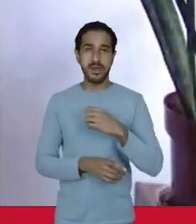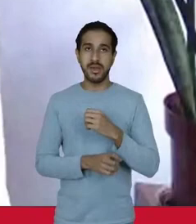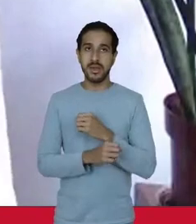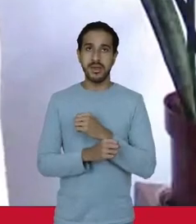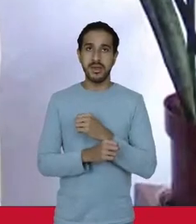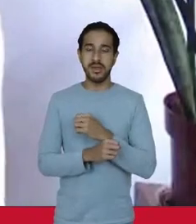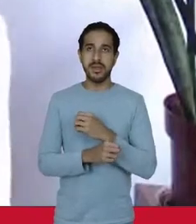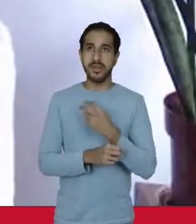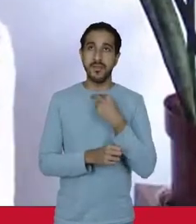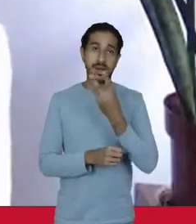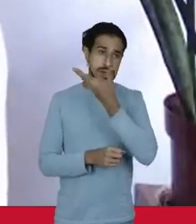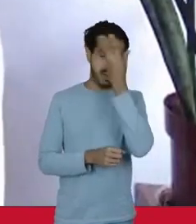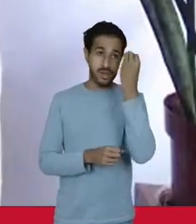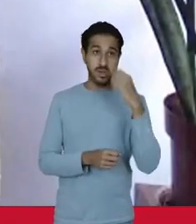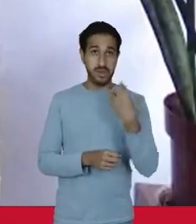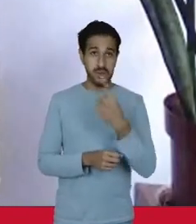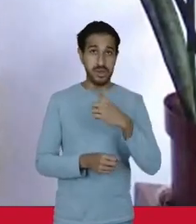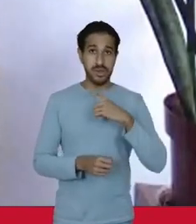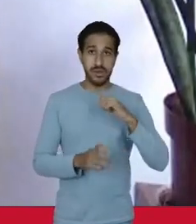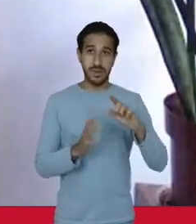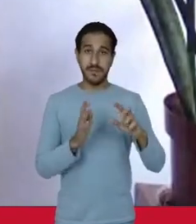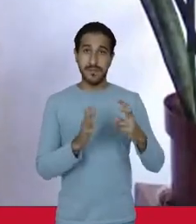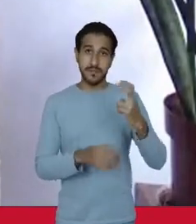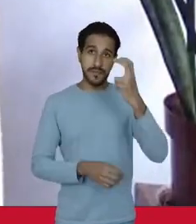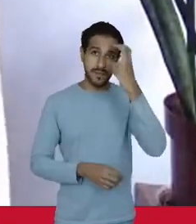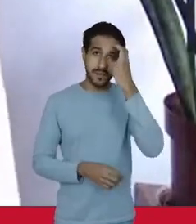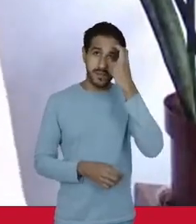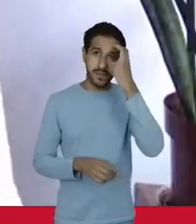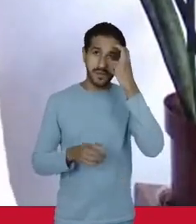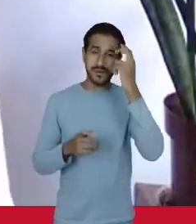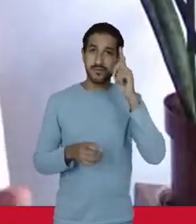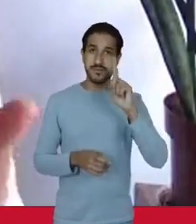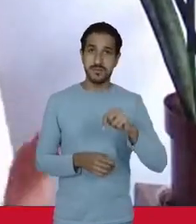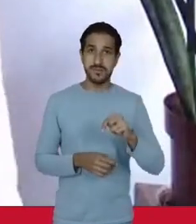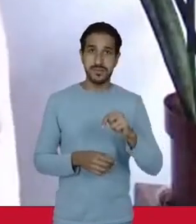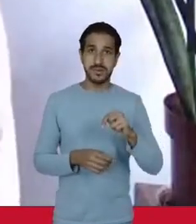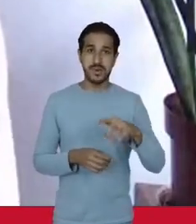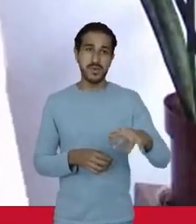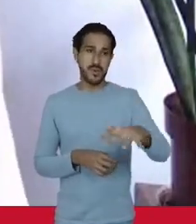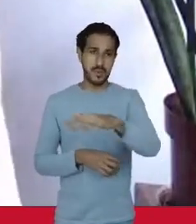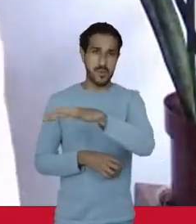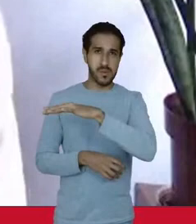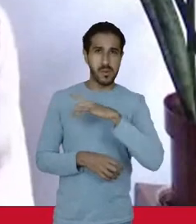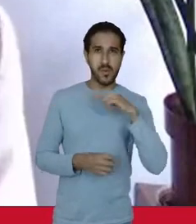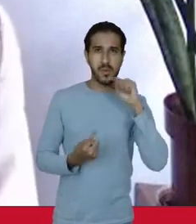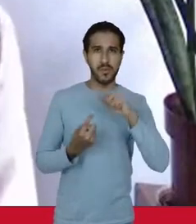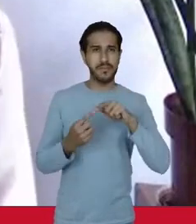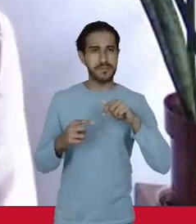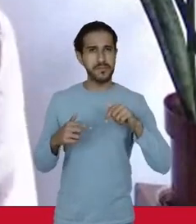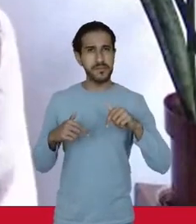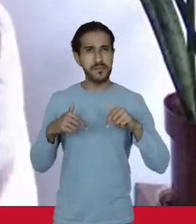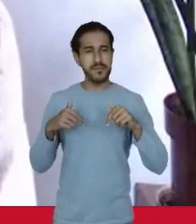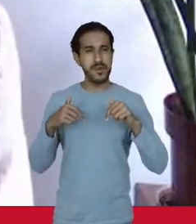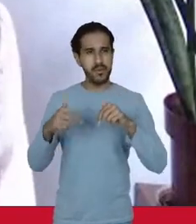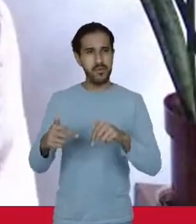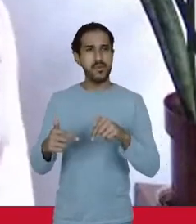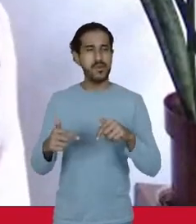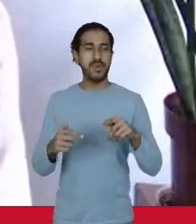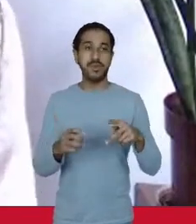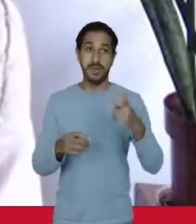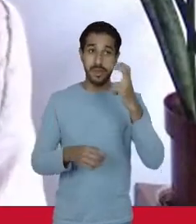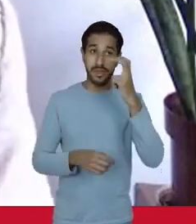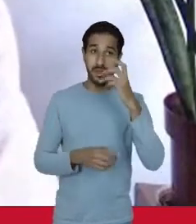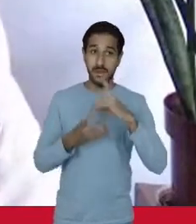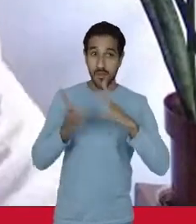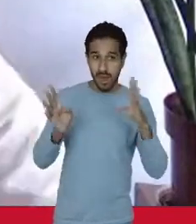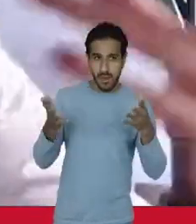deixar de falar que nós temos a cultura como esse espaço, né, de reivindicação de democracia. Então,